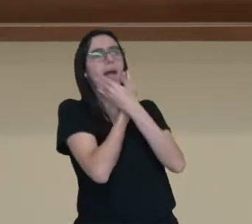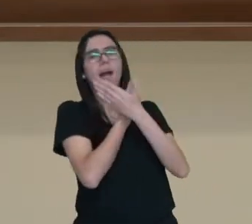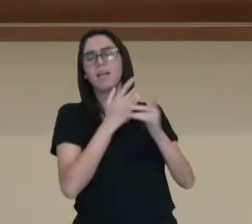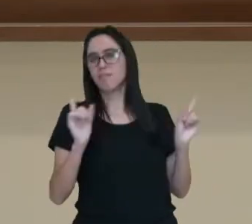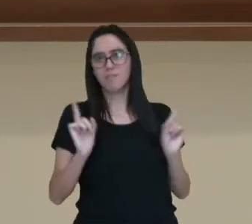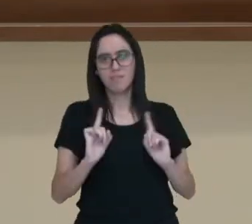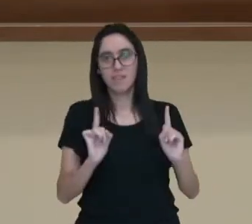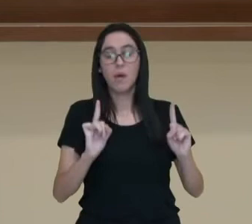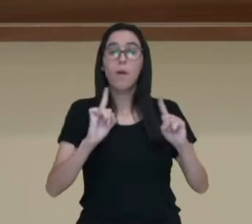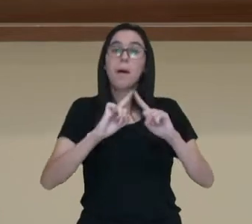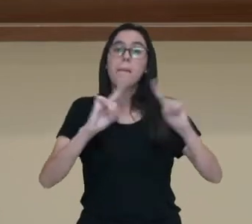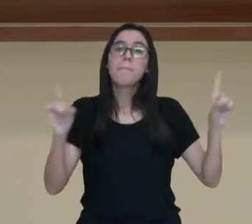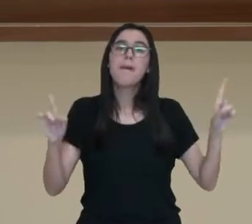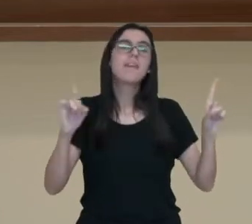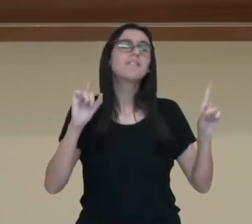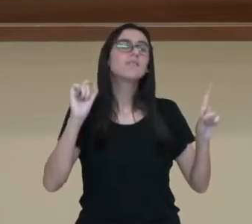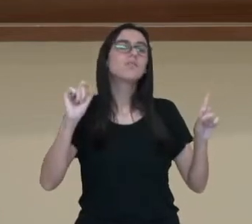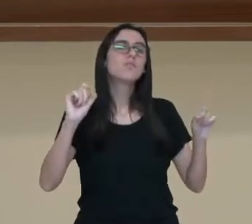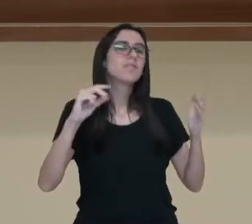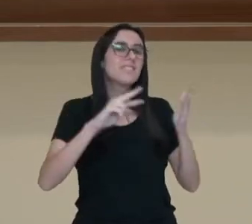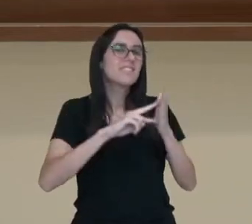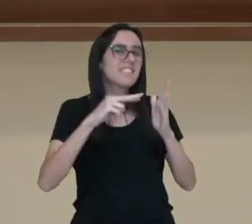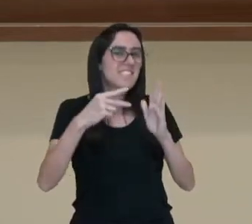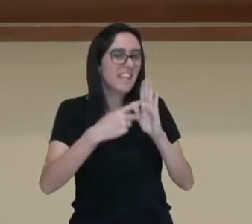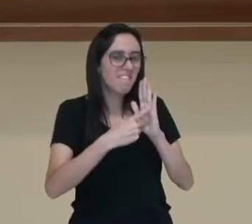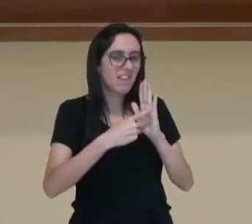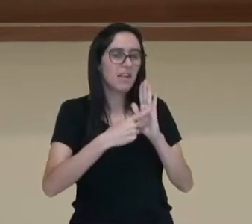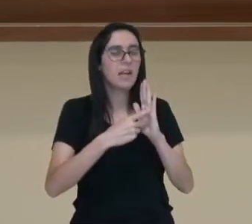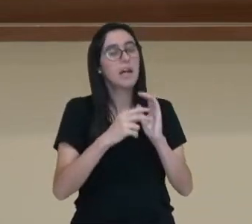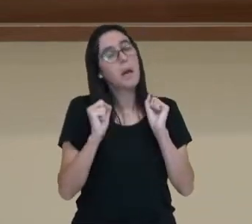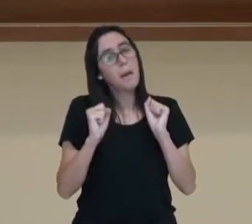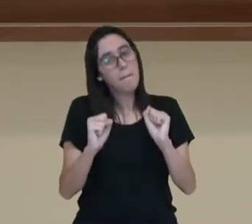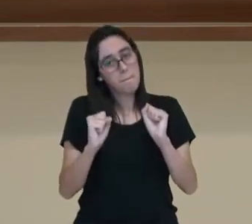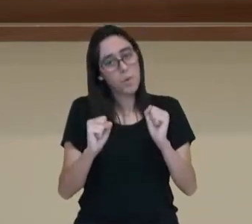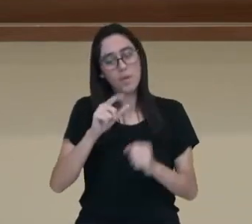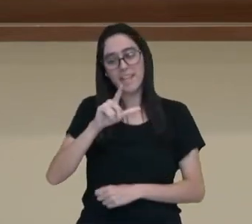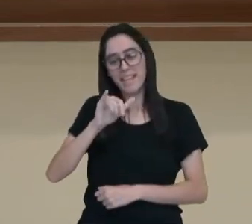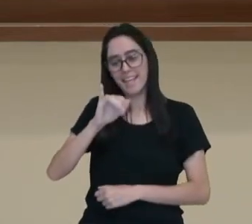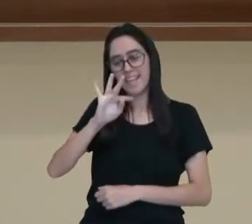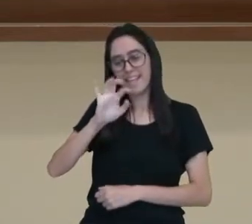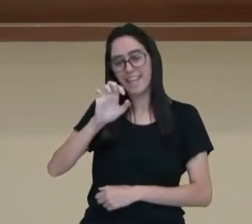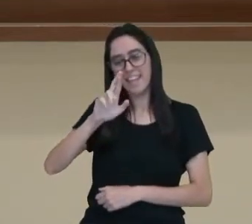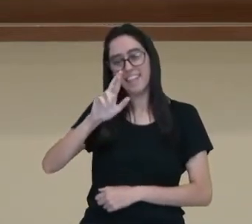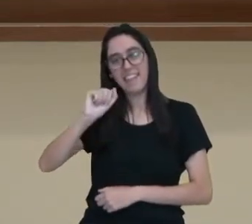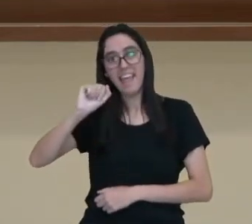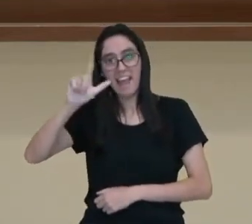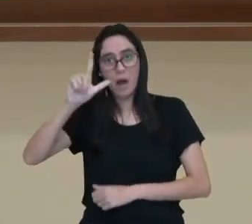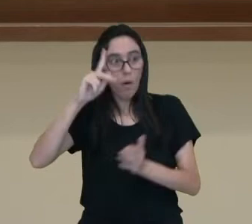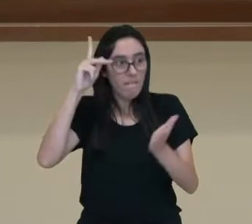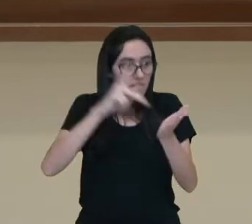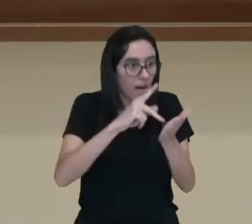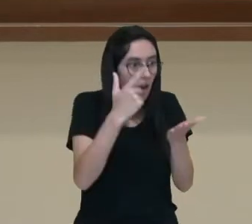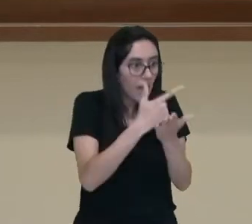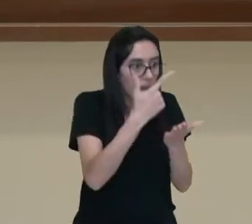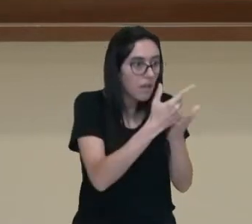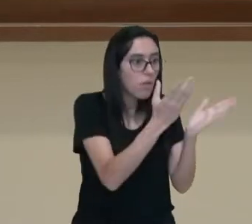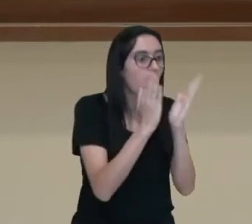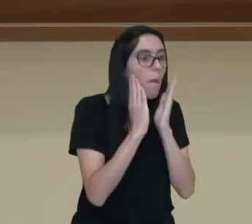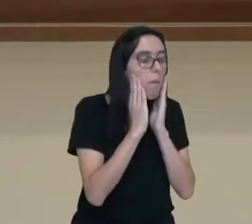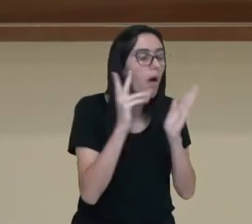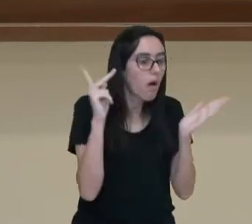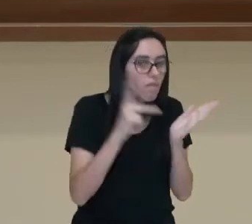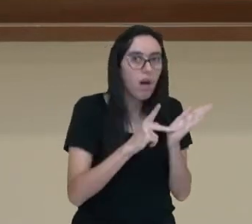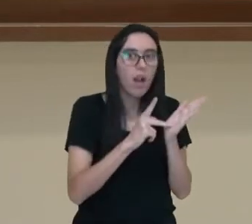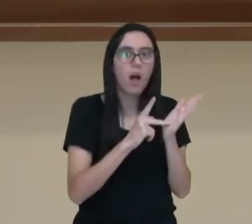podemos interpretar isso de duas maneiras. Uma maneira literal, que é o que está mostrando ali na imagem, o livro literalmente pegando uma